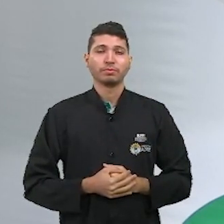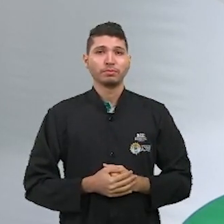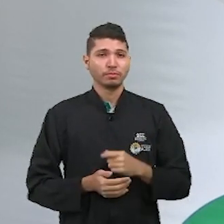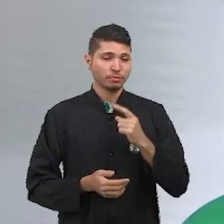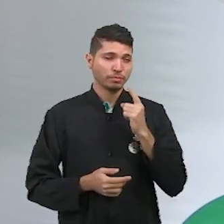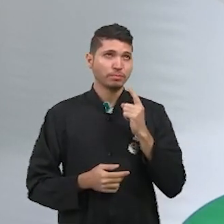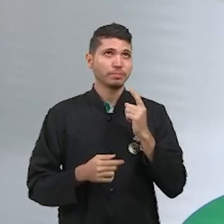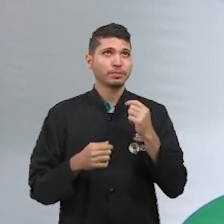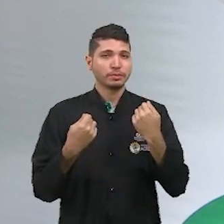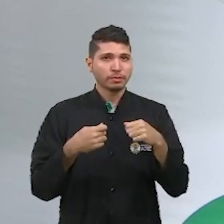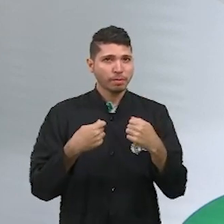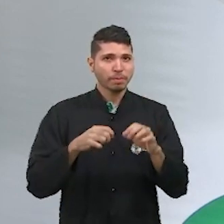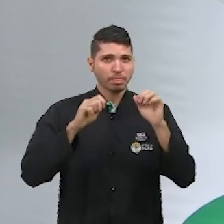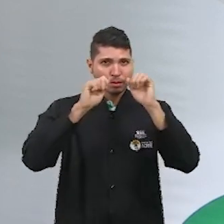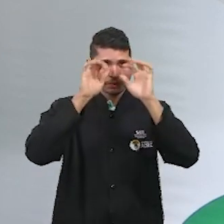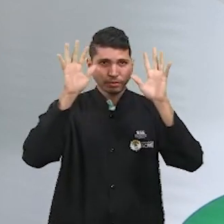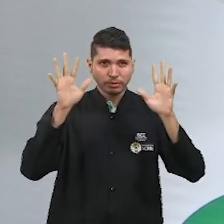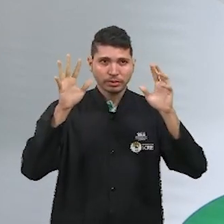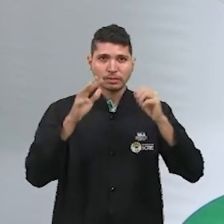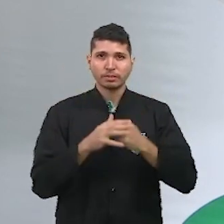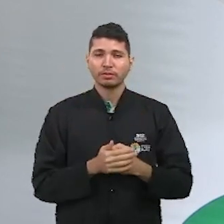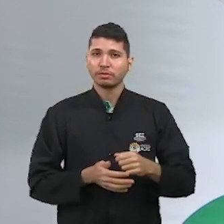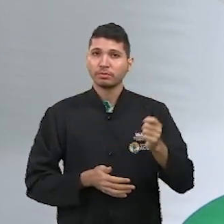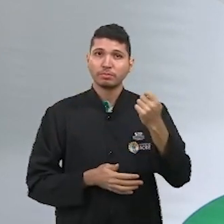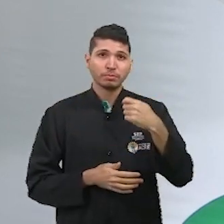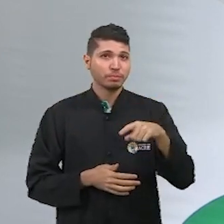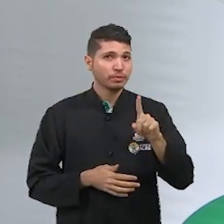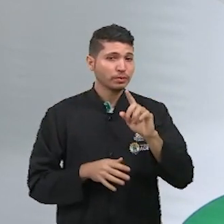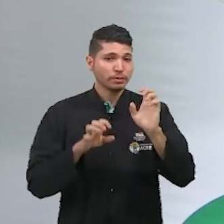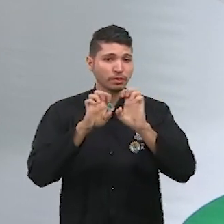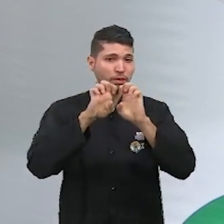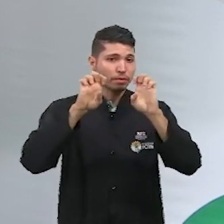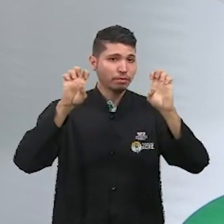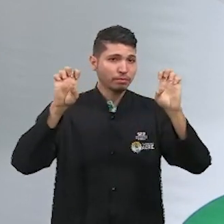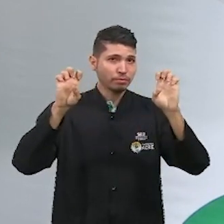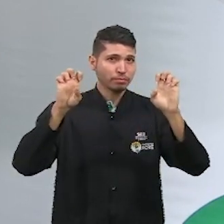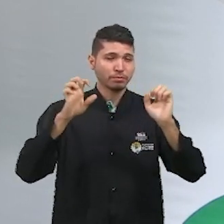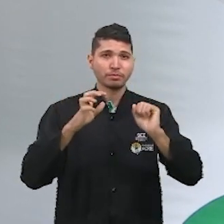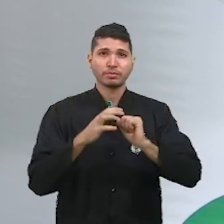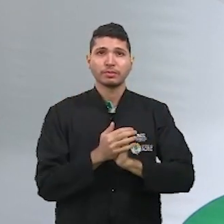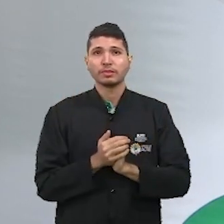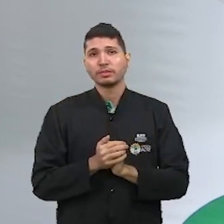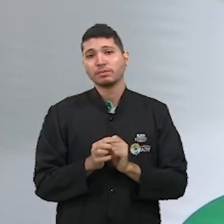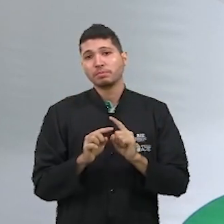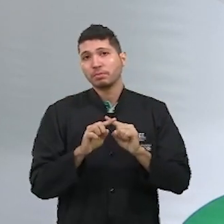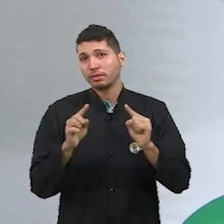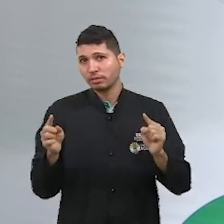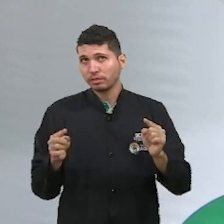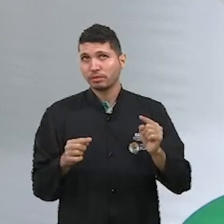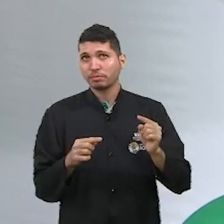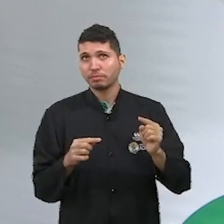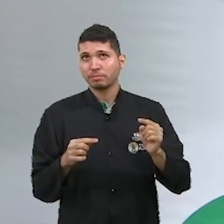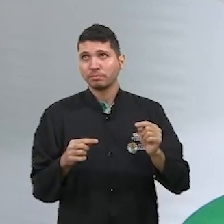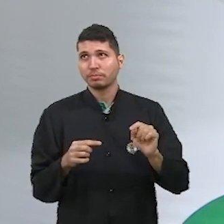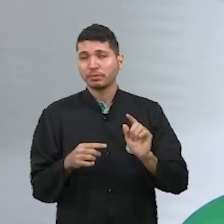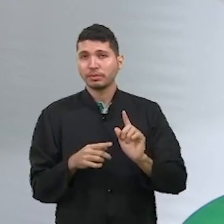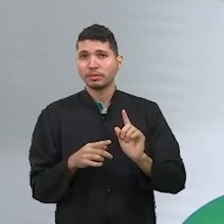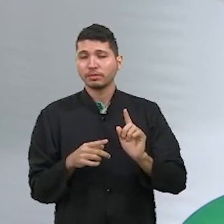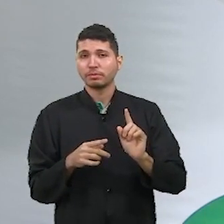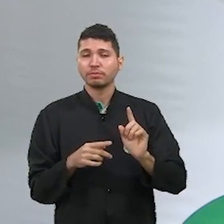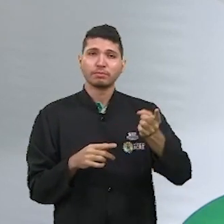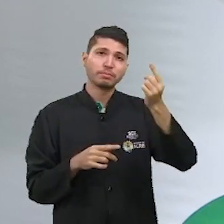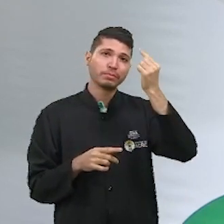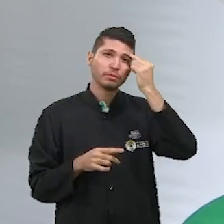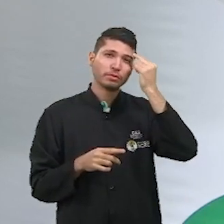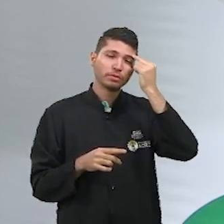é, você não precisa usar a fórmula, basta entender o raciocínio. As fórmulas, elas existem porque elas podem ser expressas